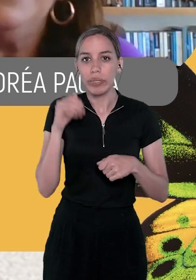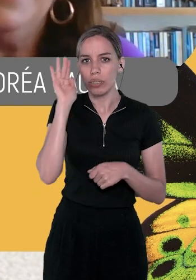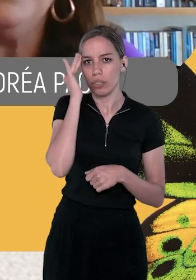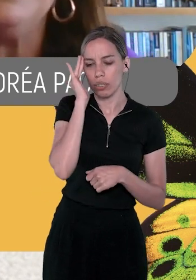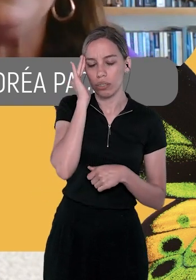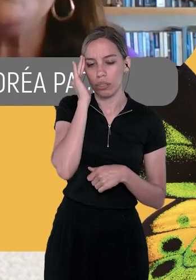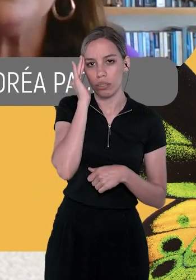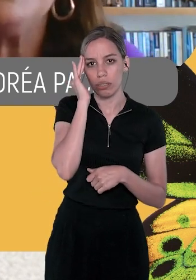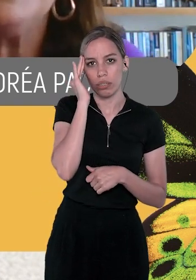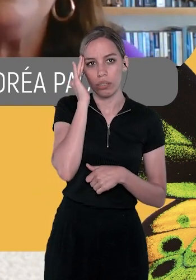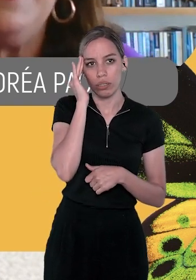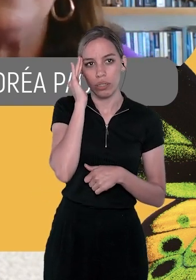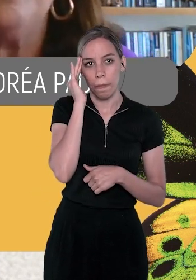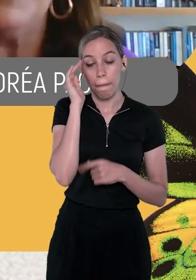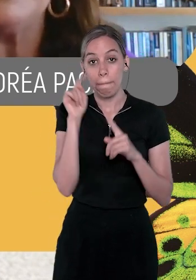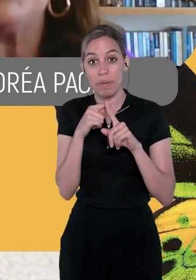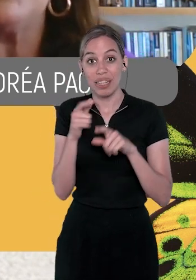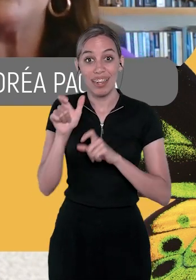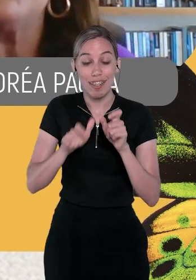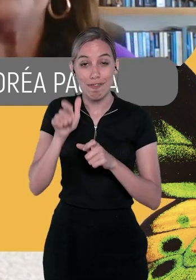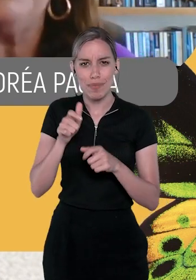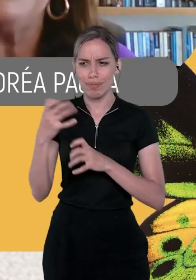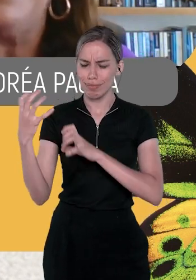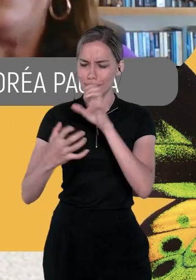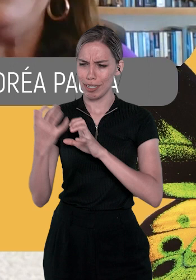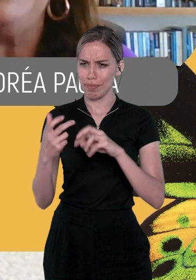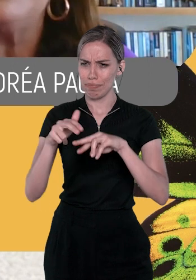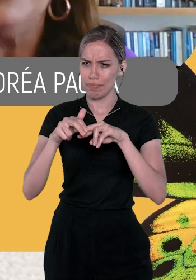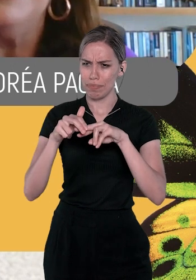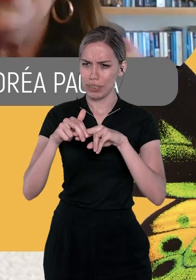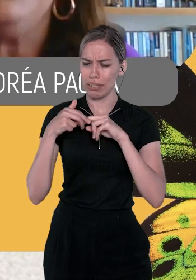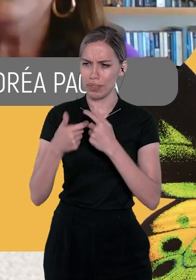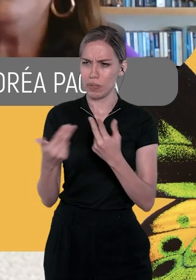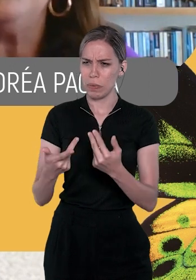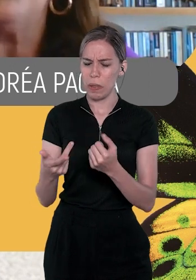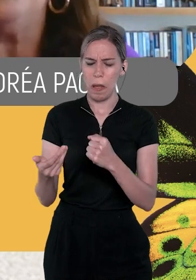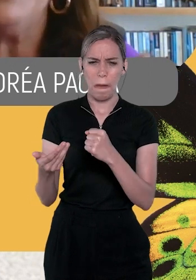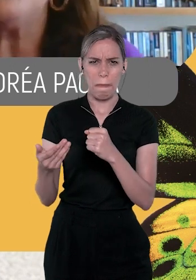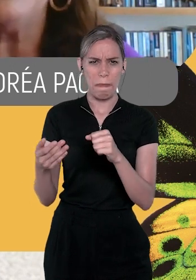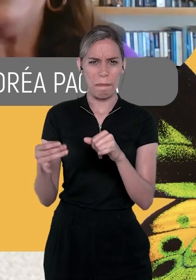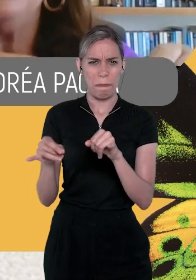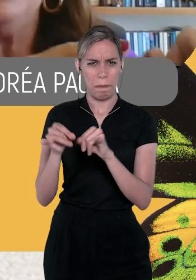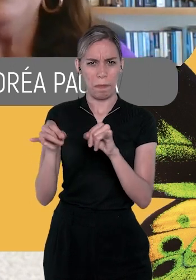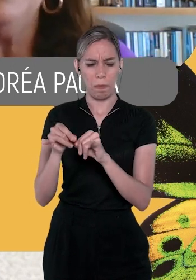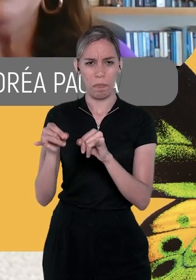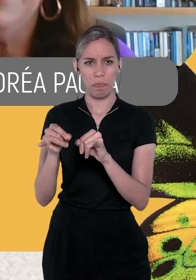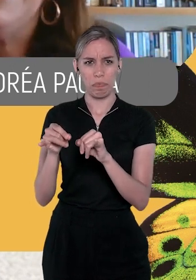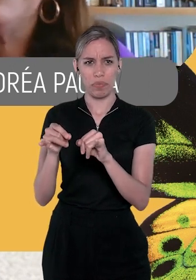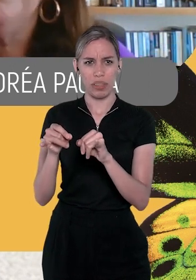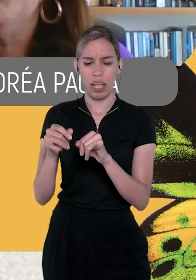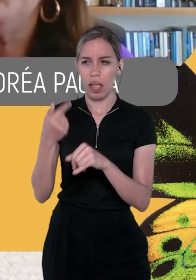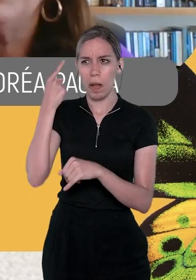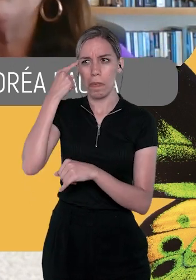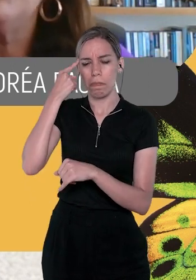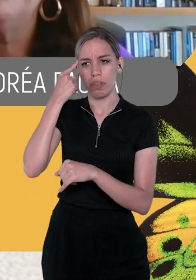entender. Agora, as pessoas que brigam por essas questões superficiais, eu entendo como resultado